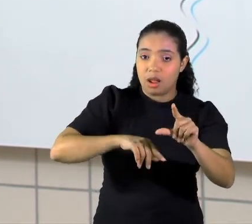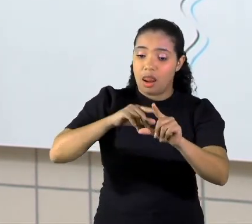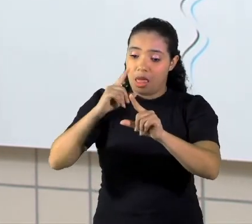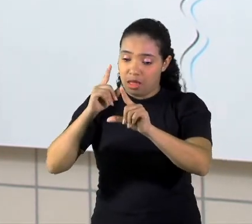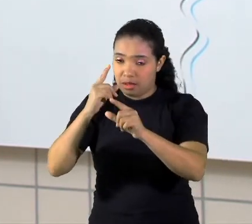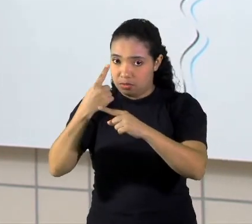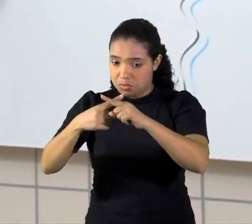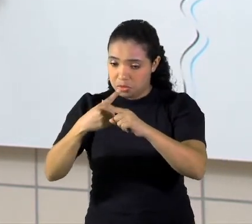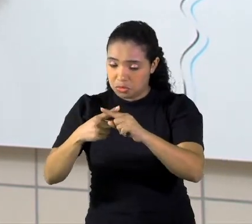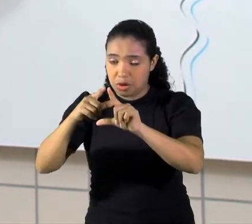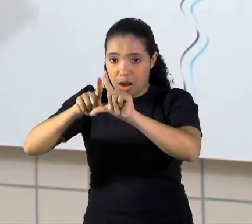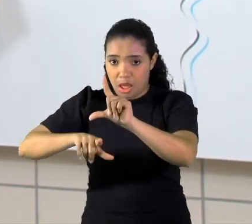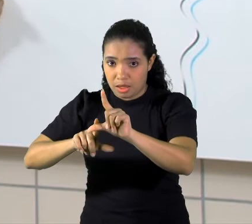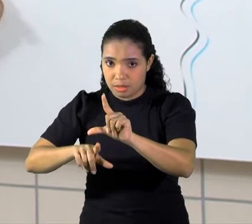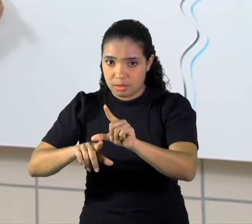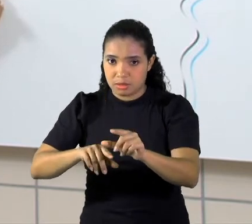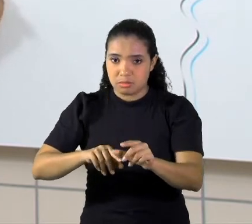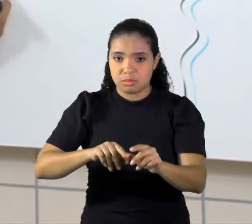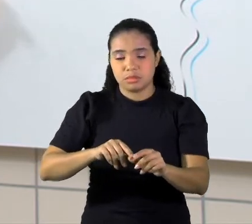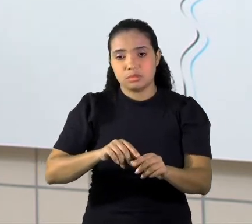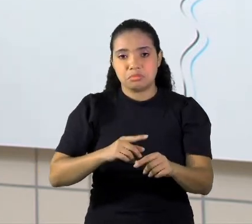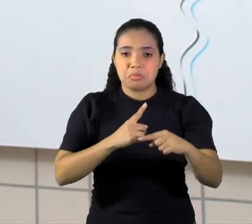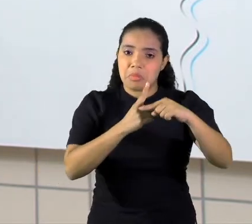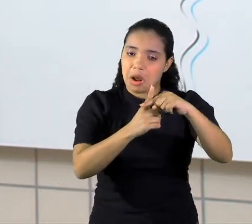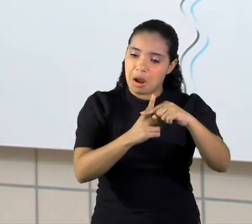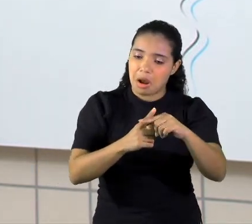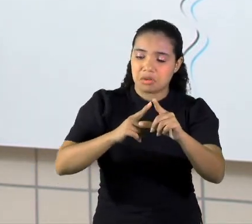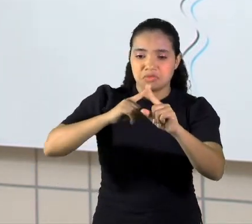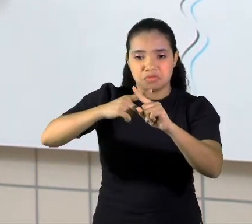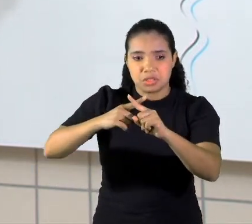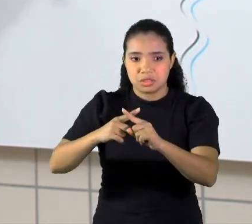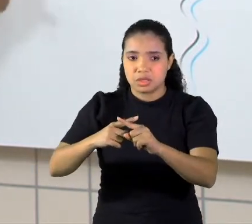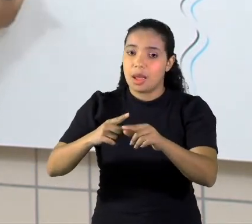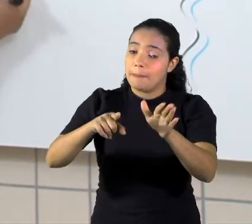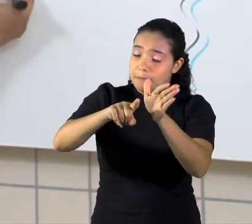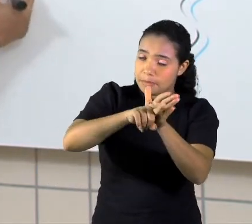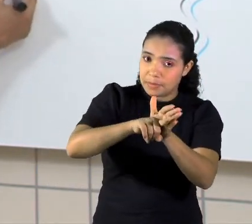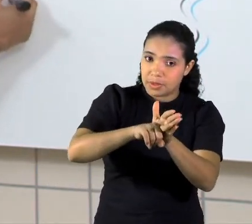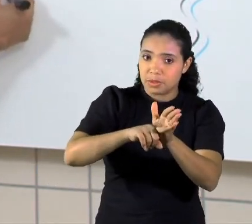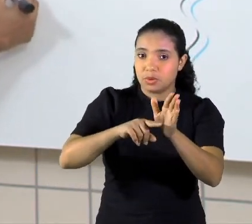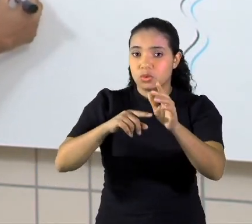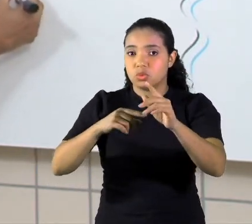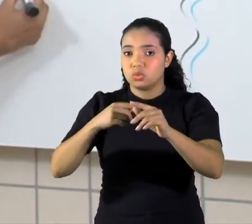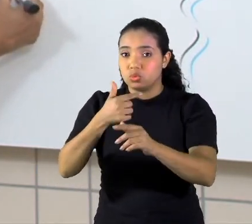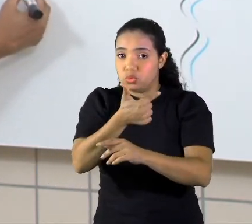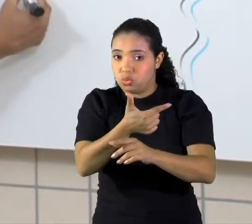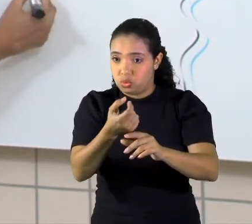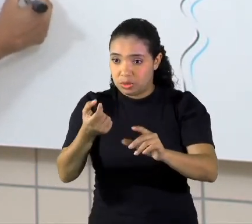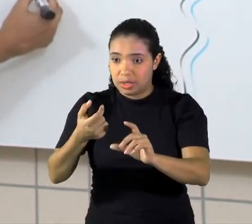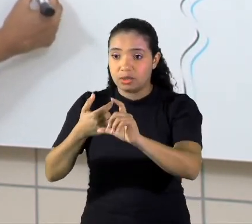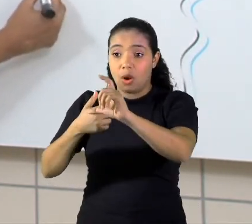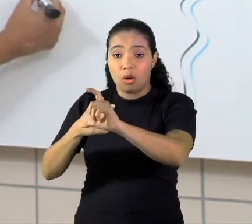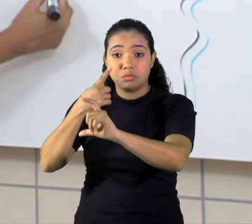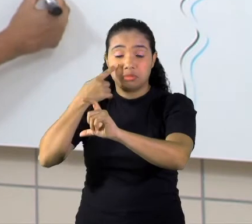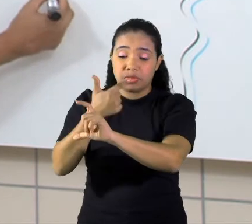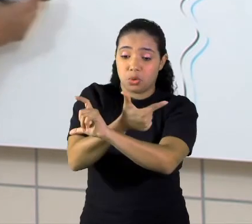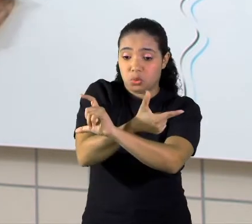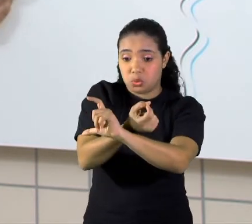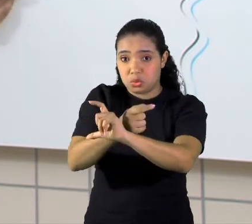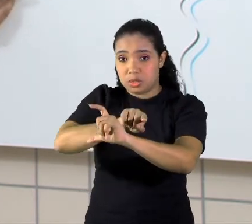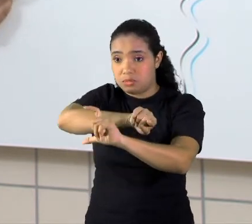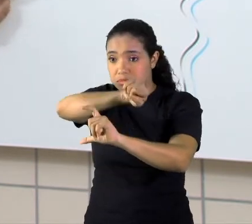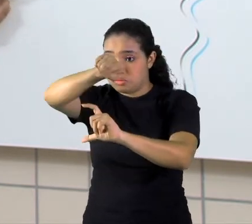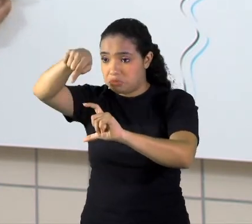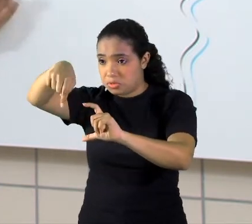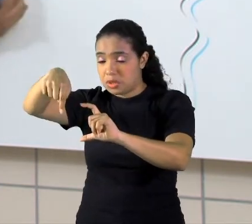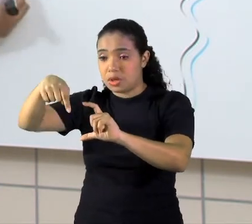correto? Mais vezes menos, menos. 200 vezes x, 200x.